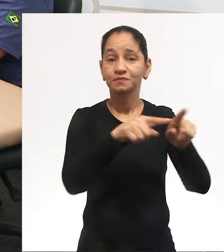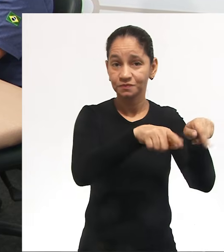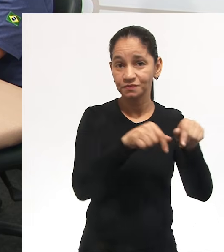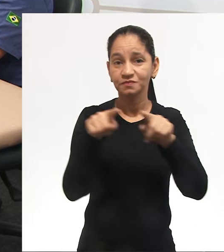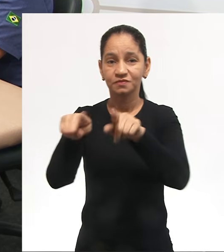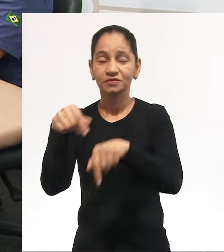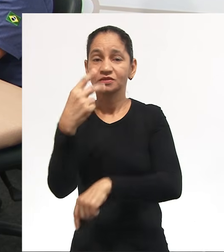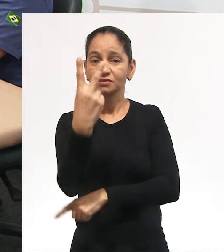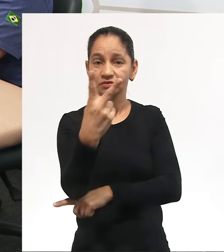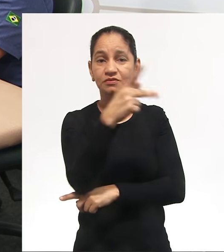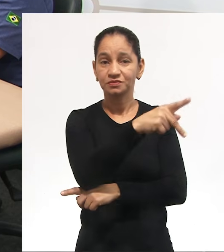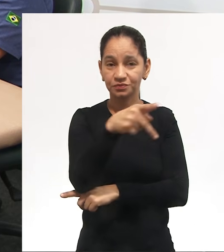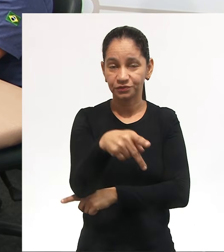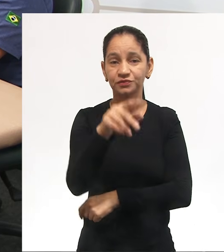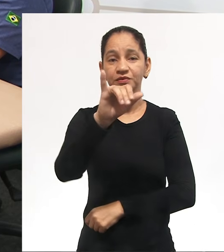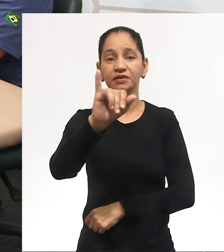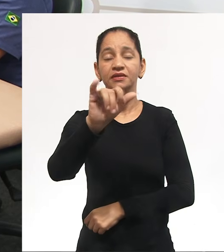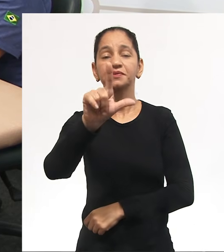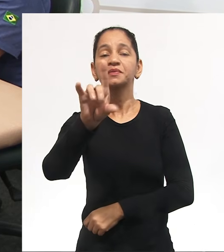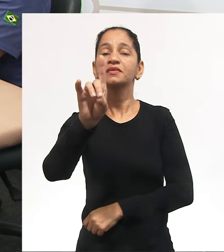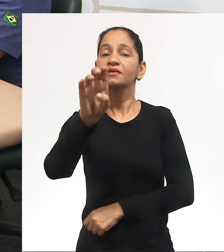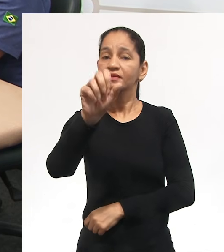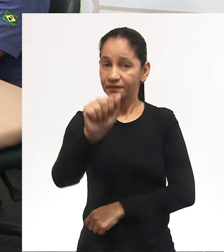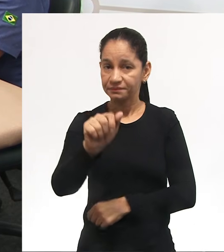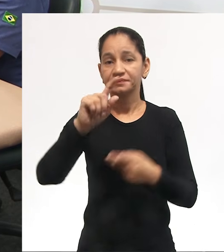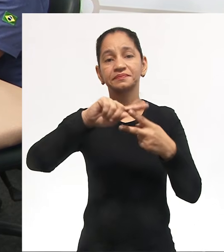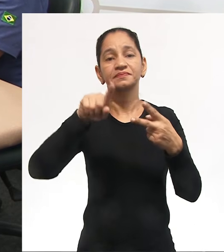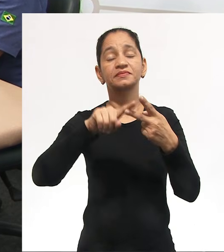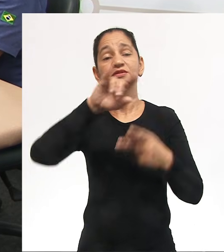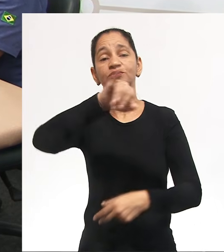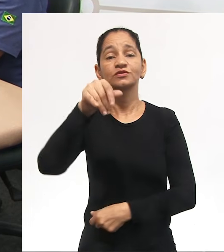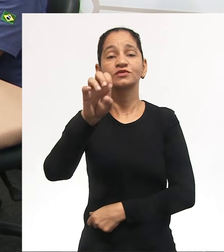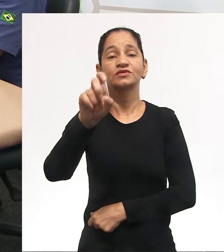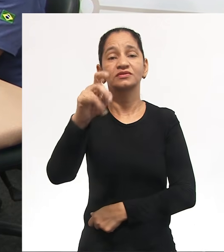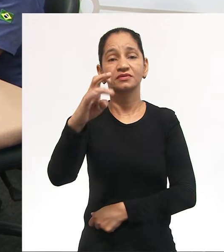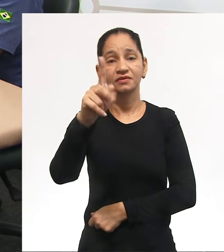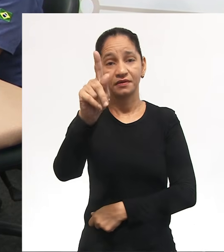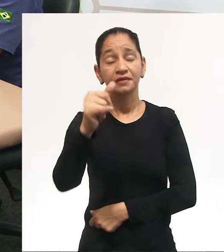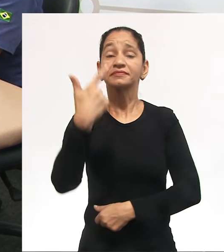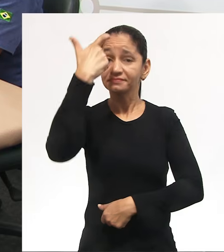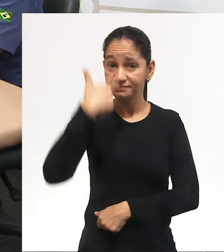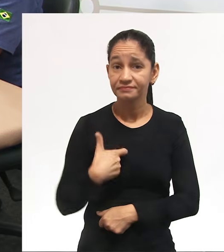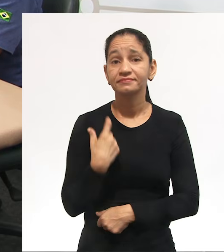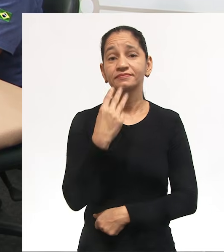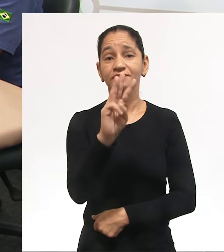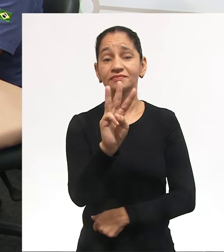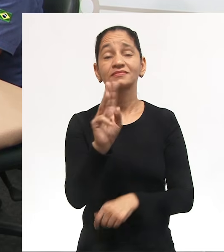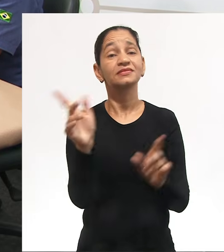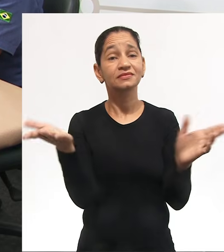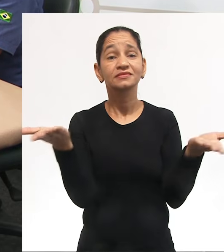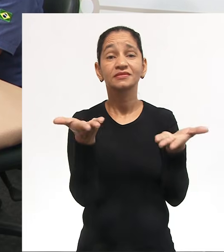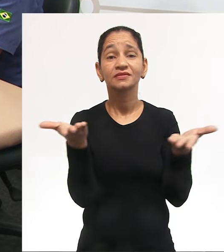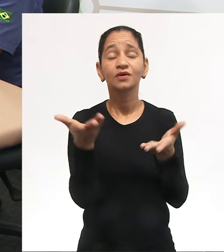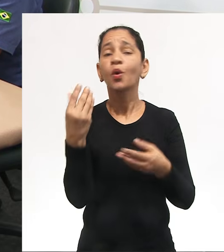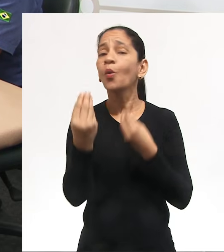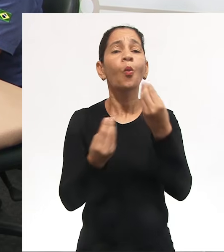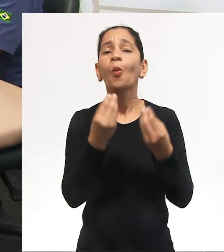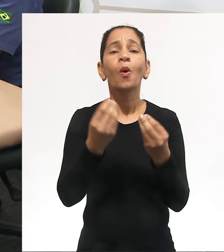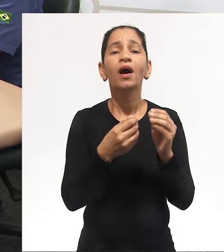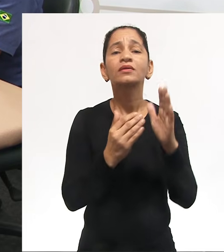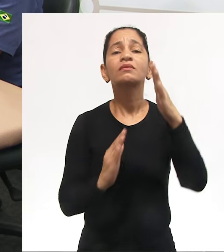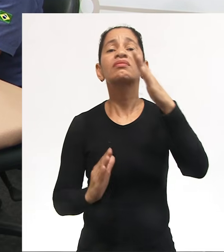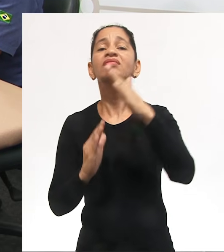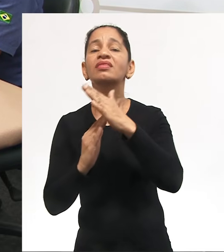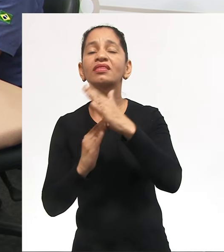gente conseguiu desenvolver esse trabalho e esse trabalho foi desenvolvido com as professoras Hilda, né, Aguiar, a